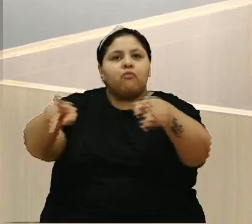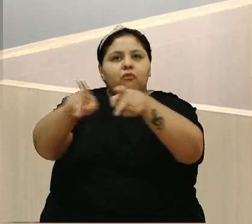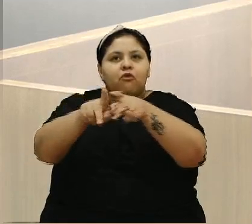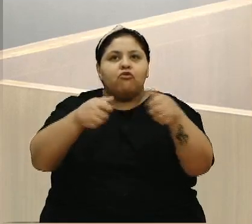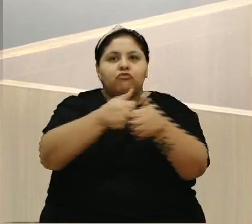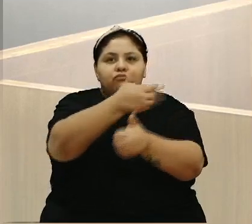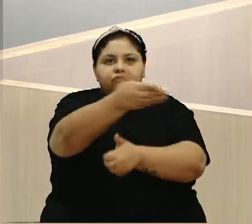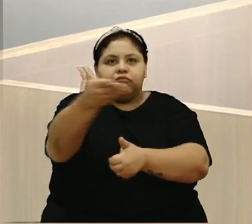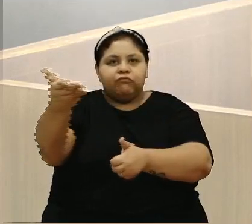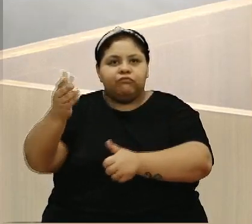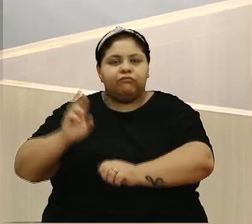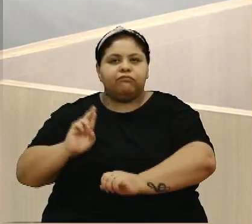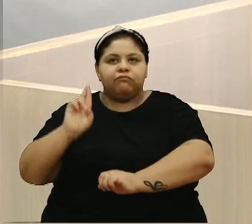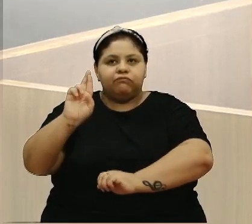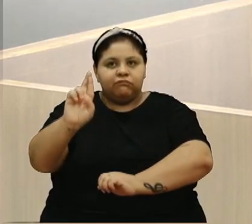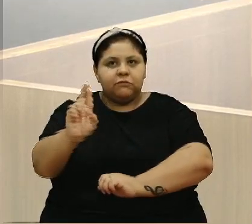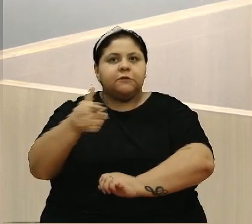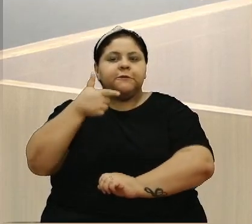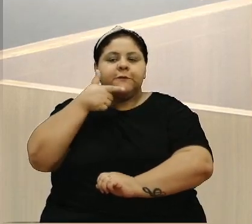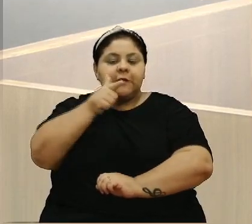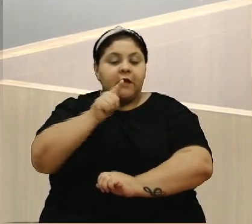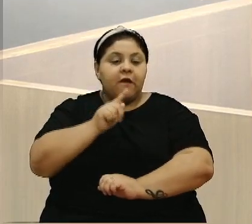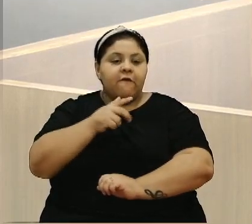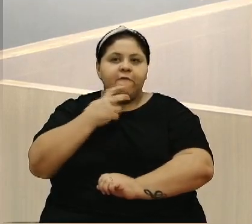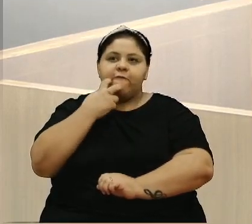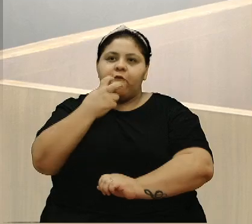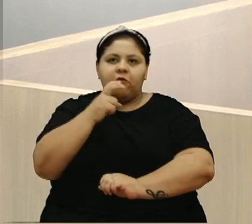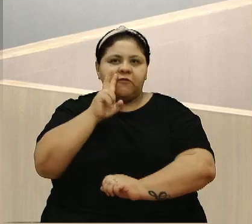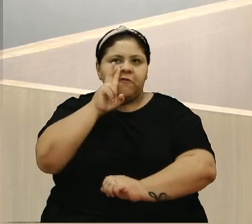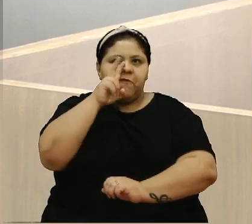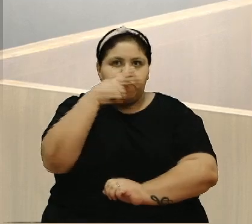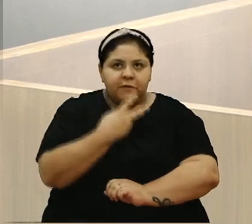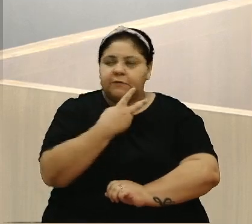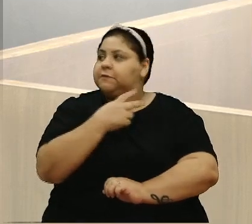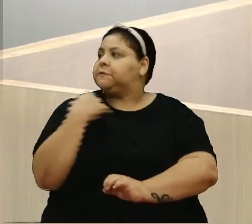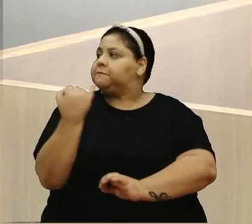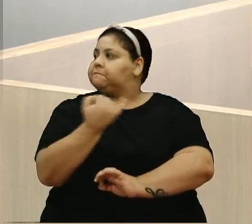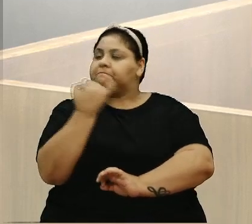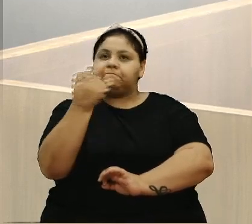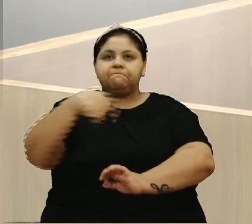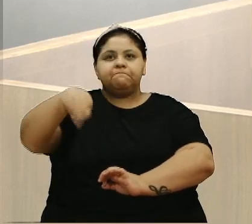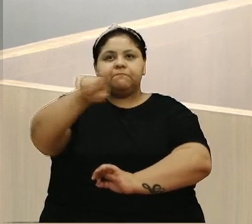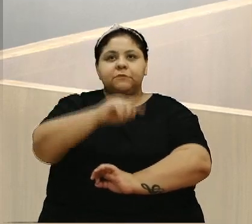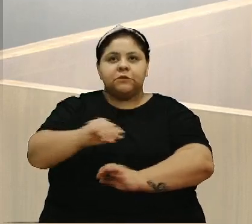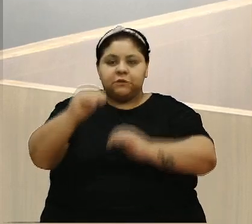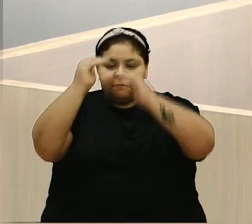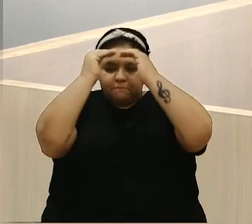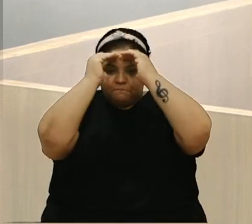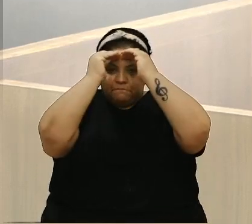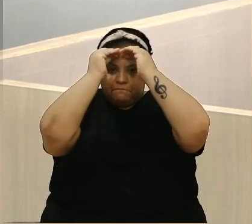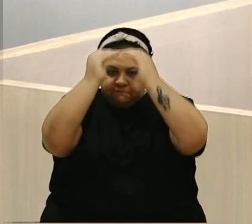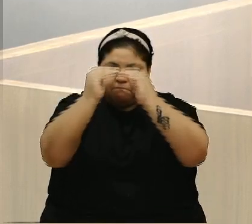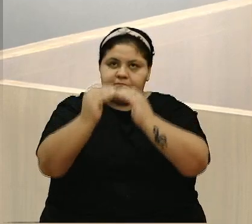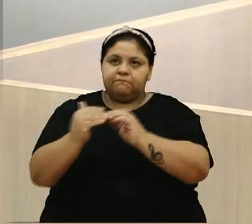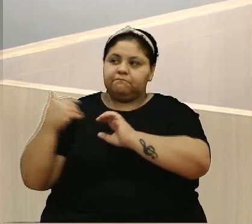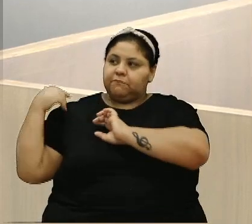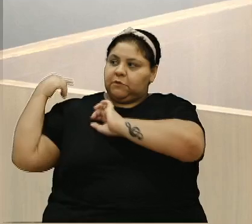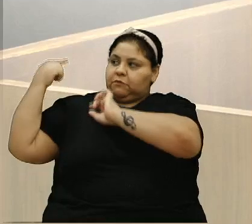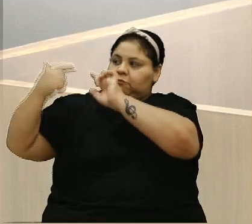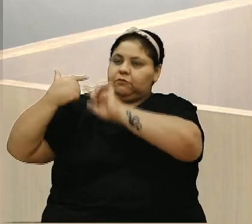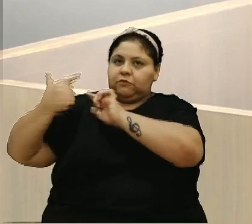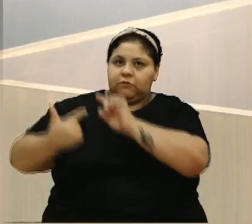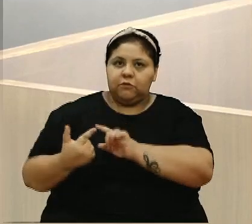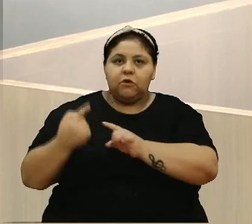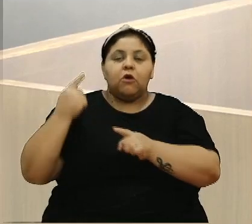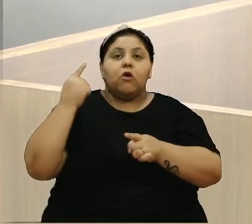de vocês. Ganha voz, ganha força, e é importantíssimo a gente respeitar as tradições,